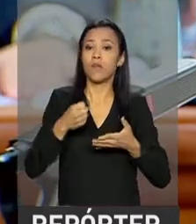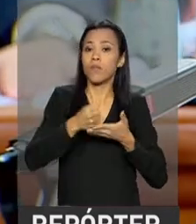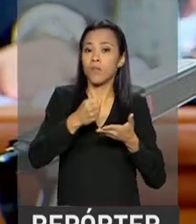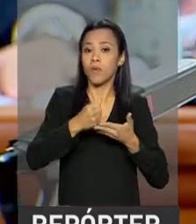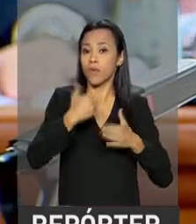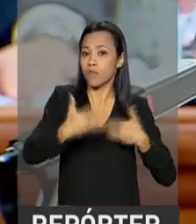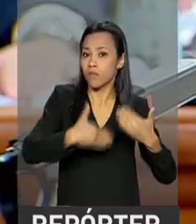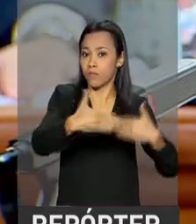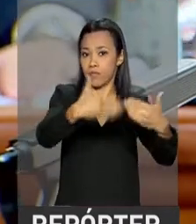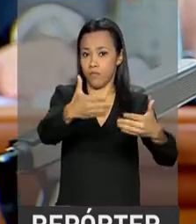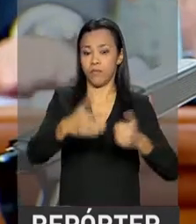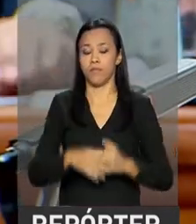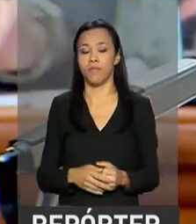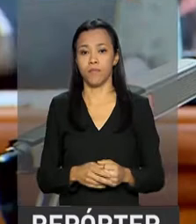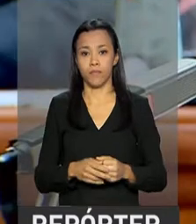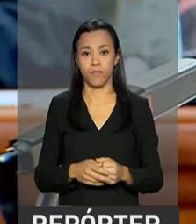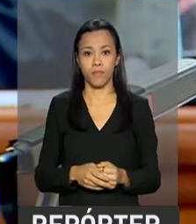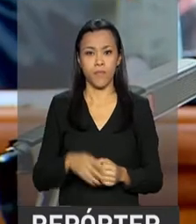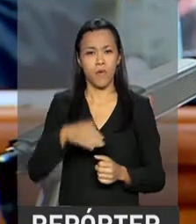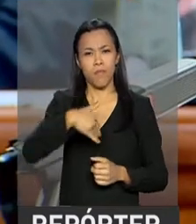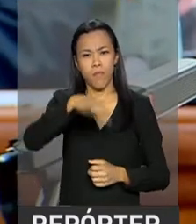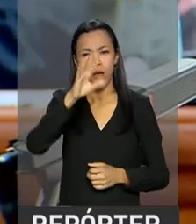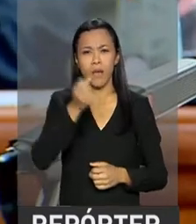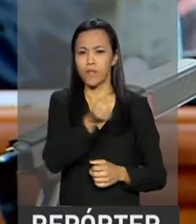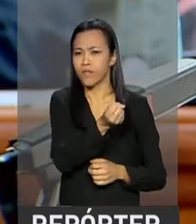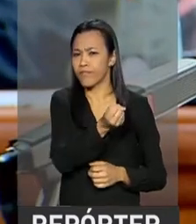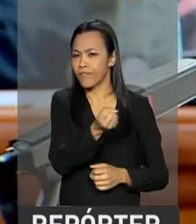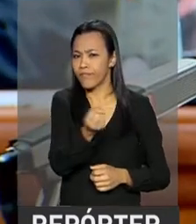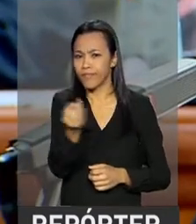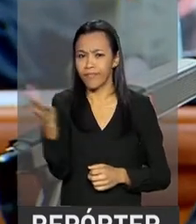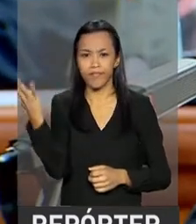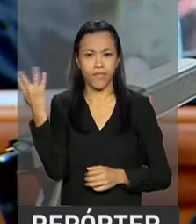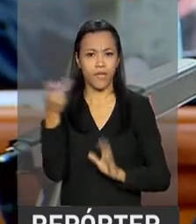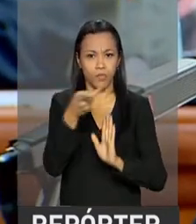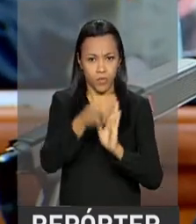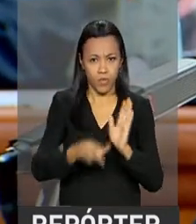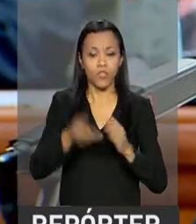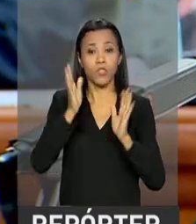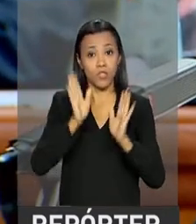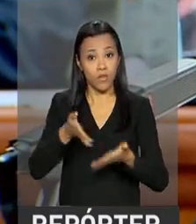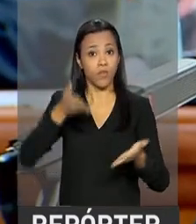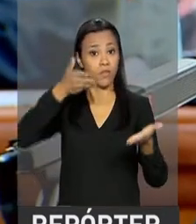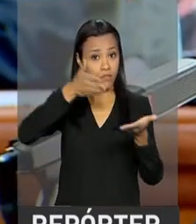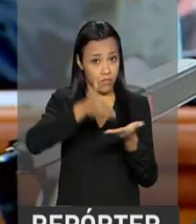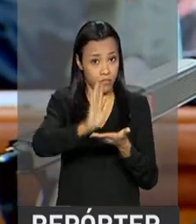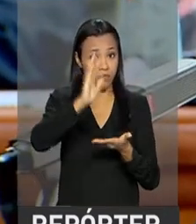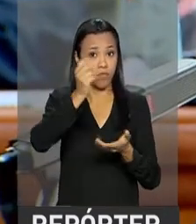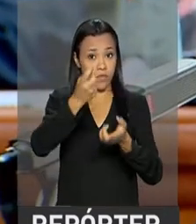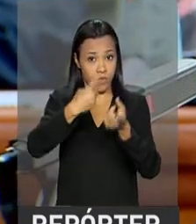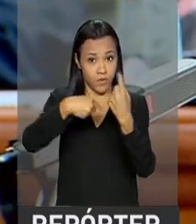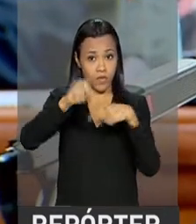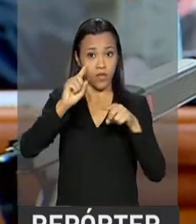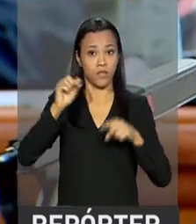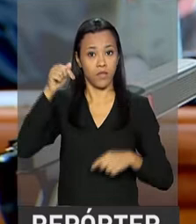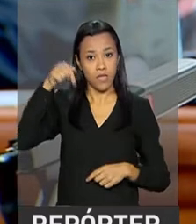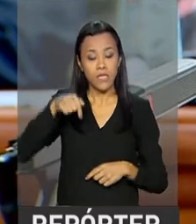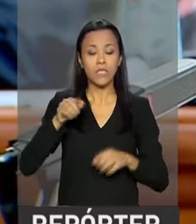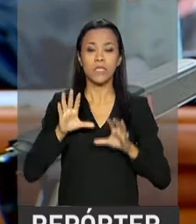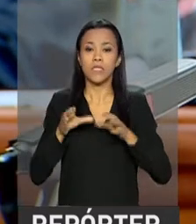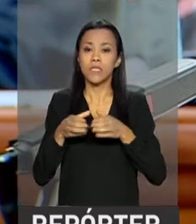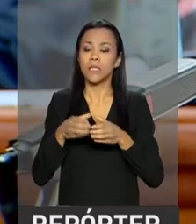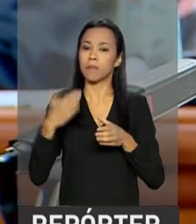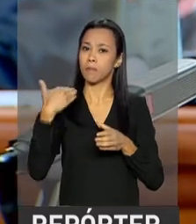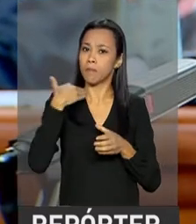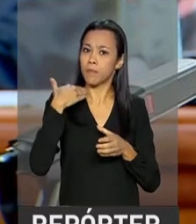crescimento. Mais de uma dezena de projetos foram aprovados com sucesso. O banco concluiu